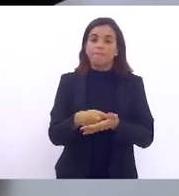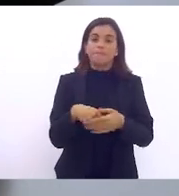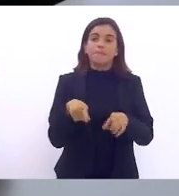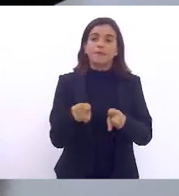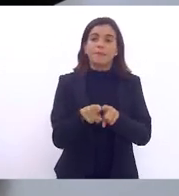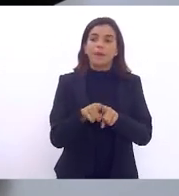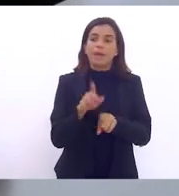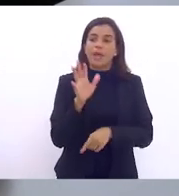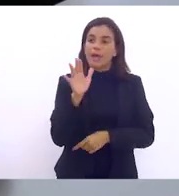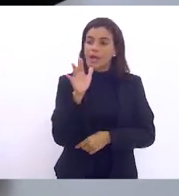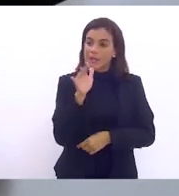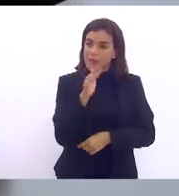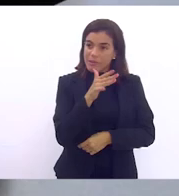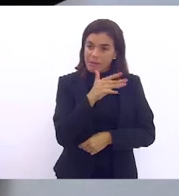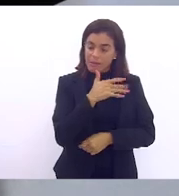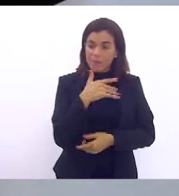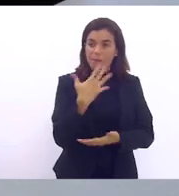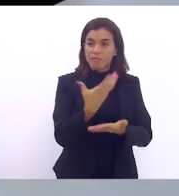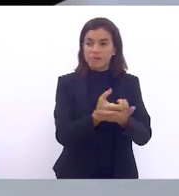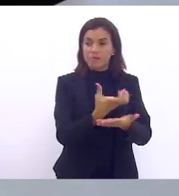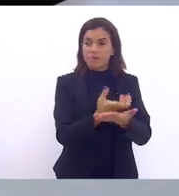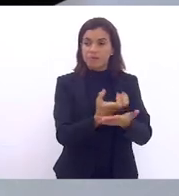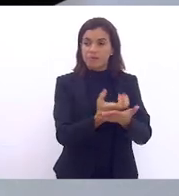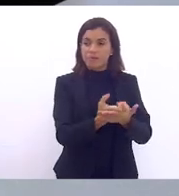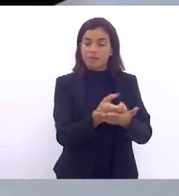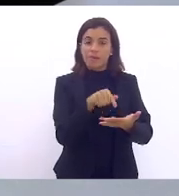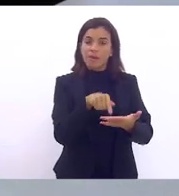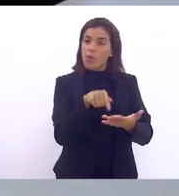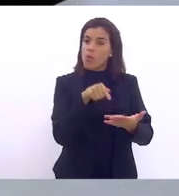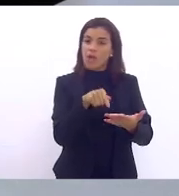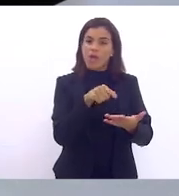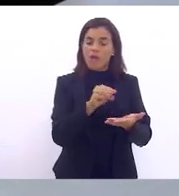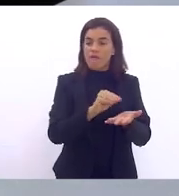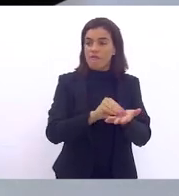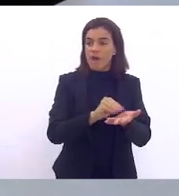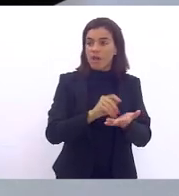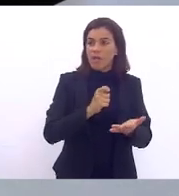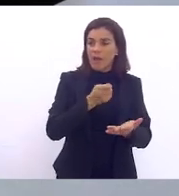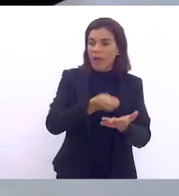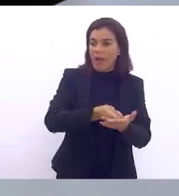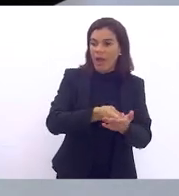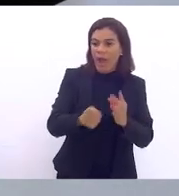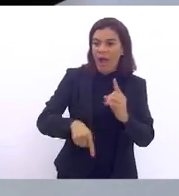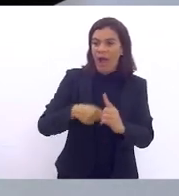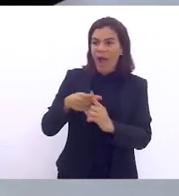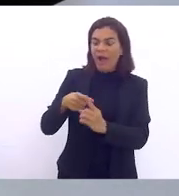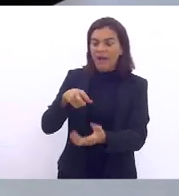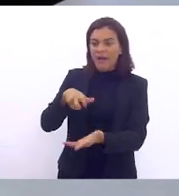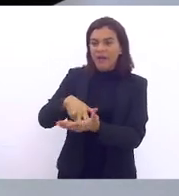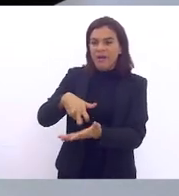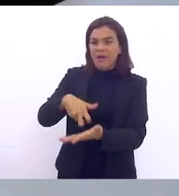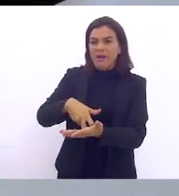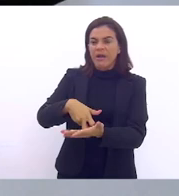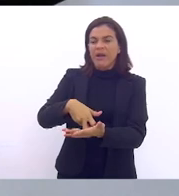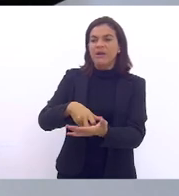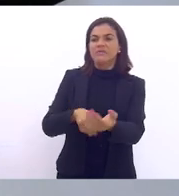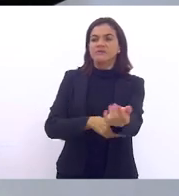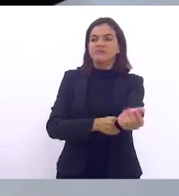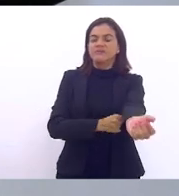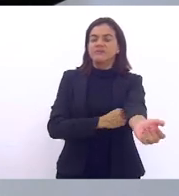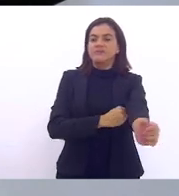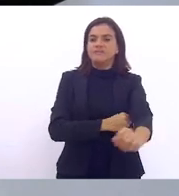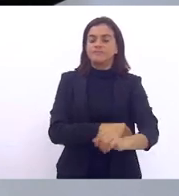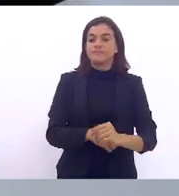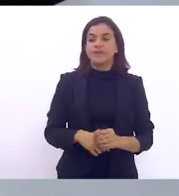do registro ela gera a falta de pagamento que gera a penalidade da multa e